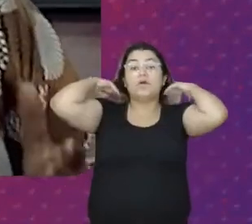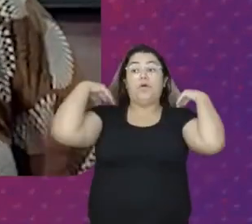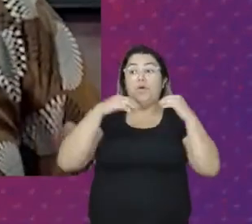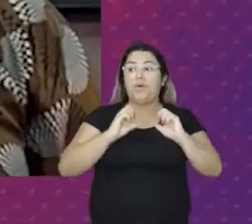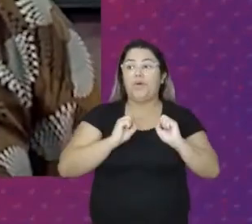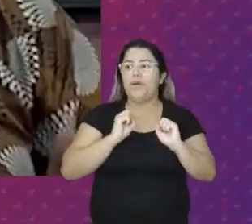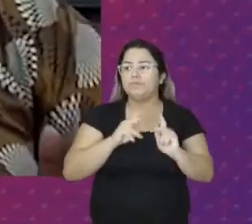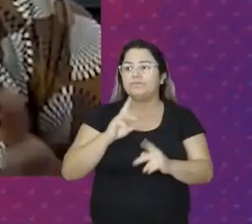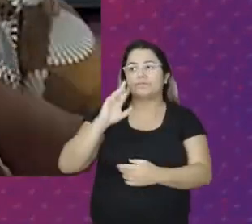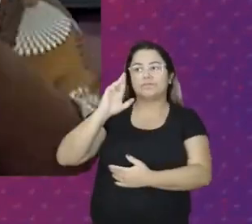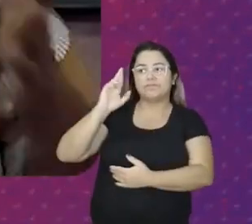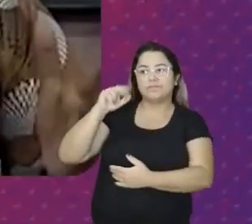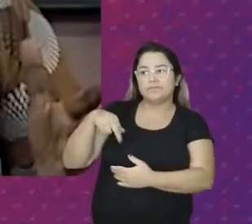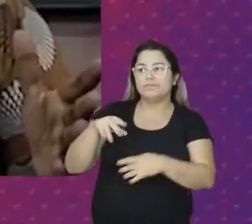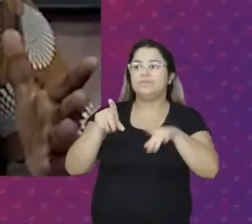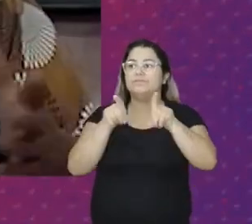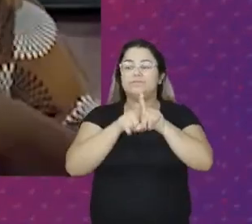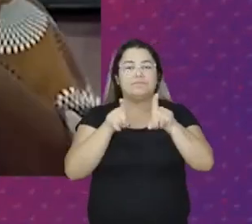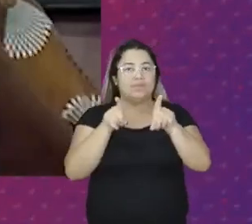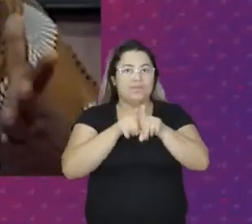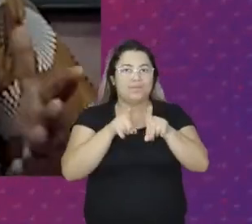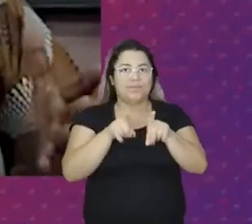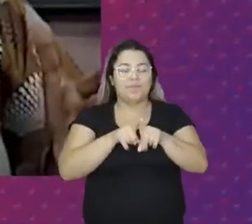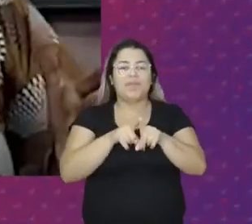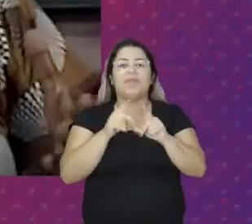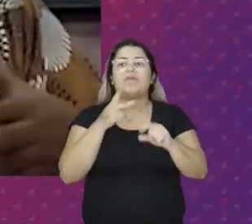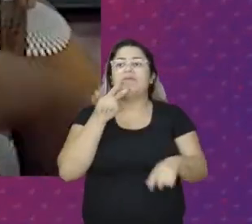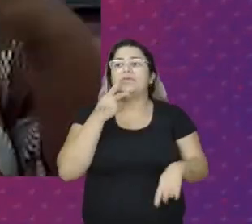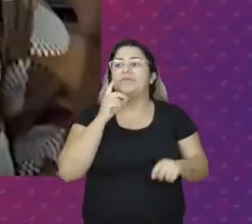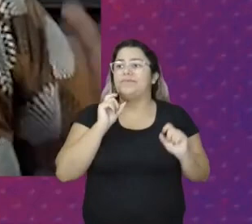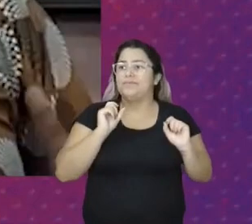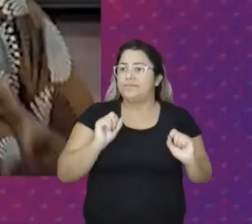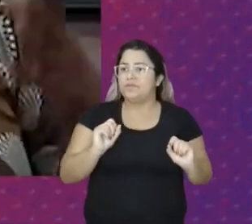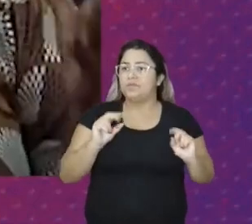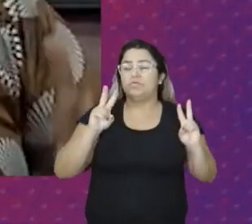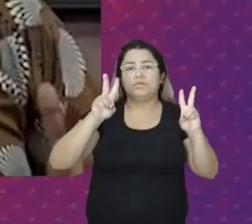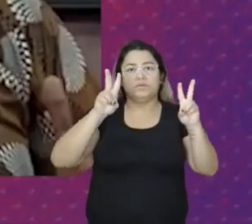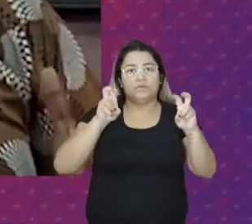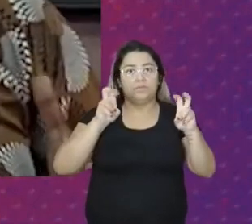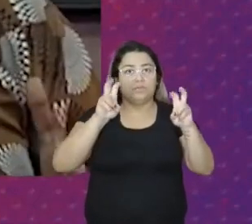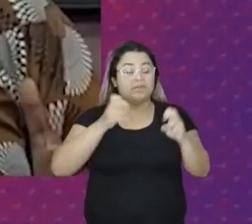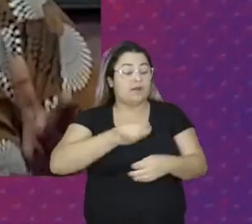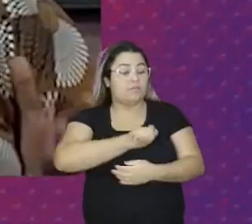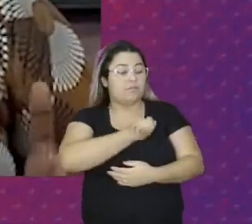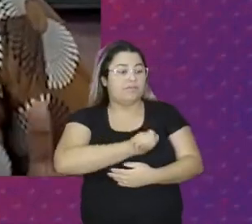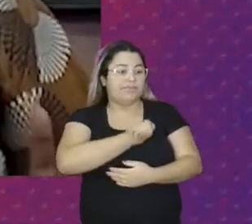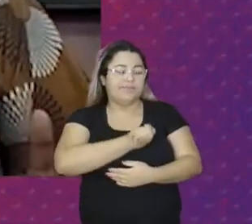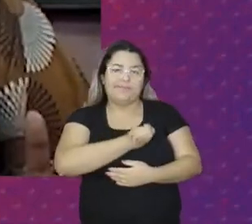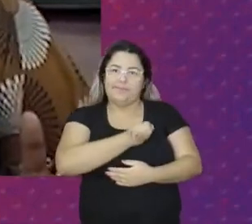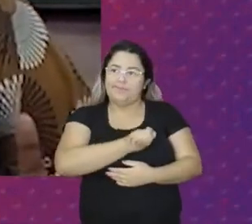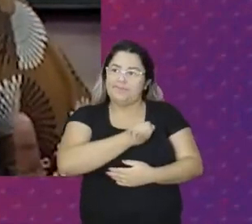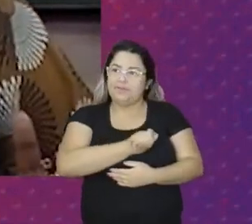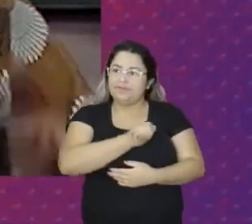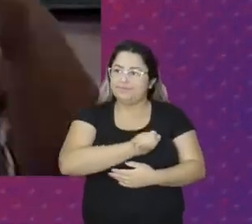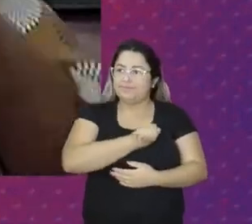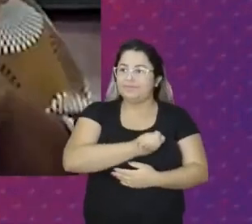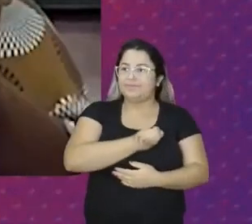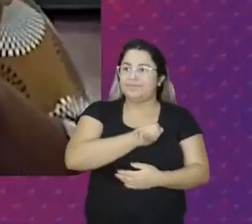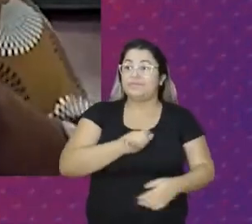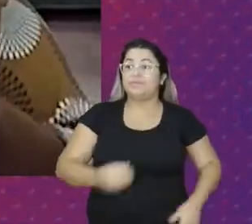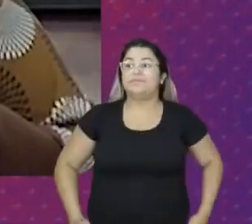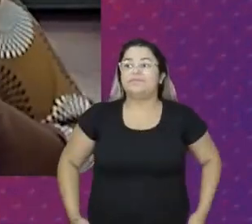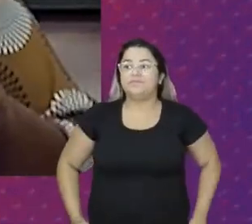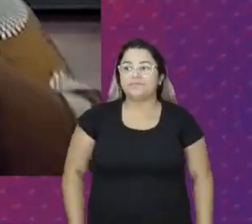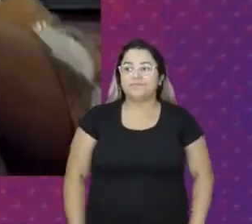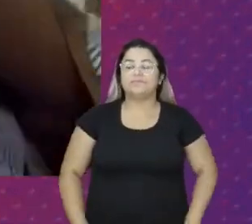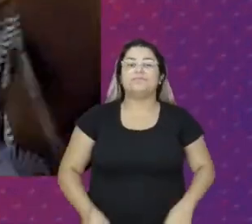essa reflexão com vocês, considerando também um tema que está muito presente aqui e que, no caso